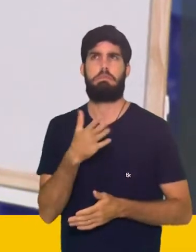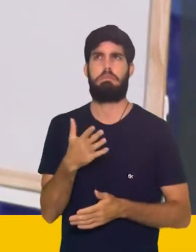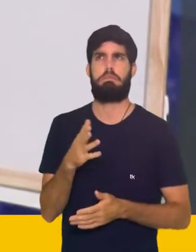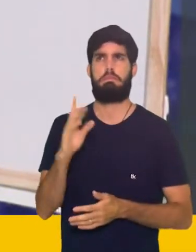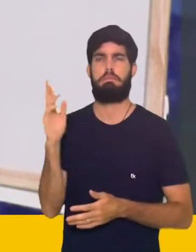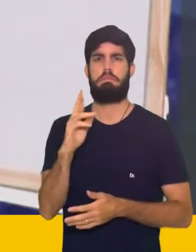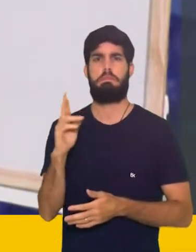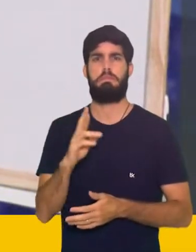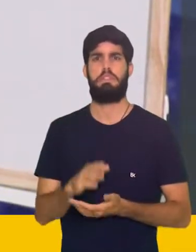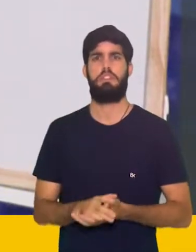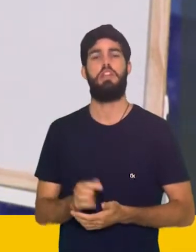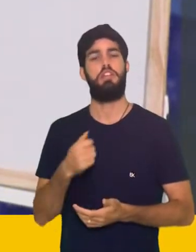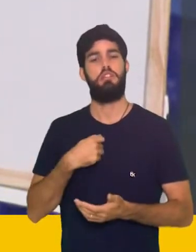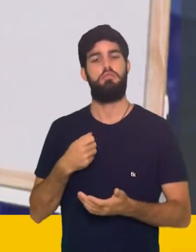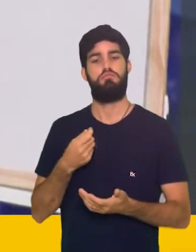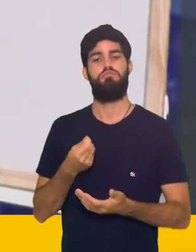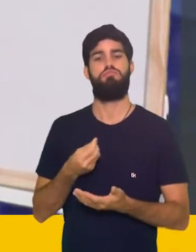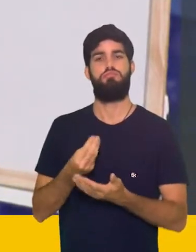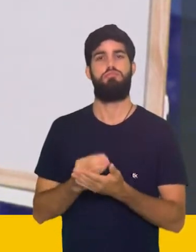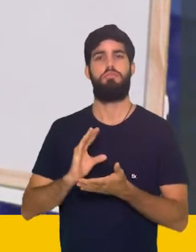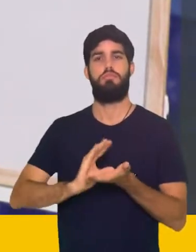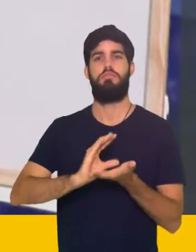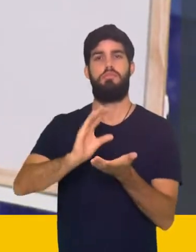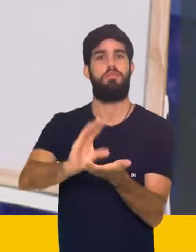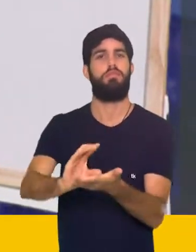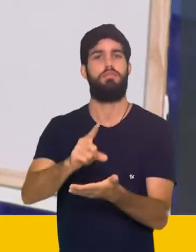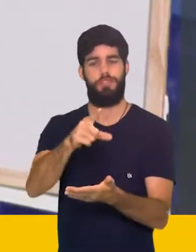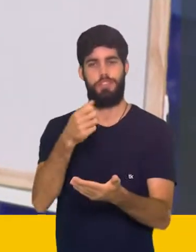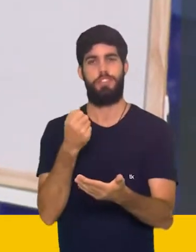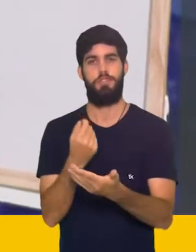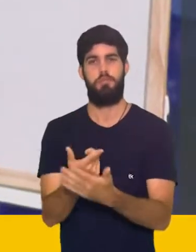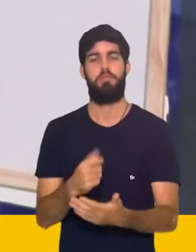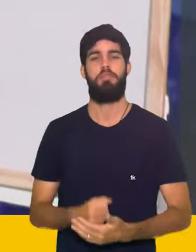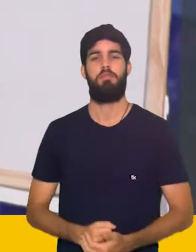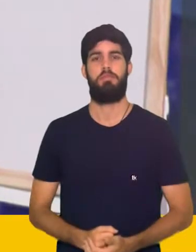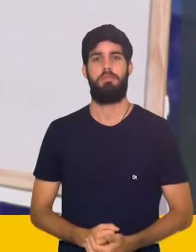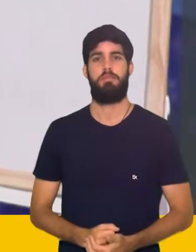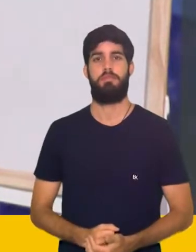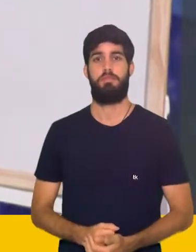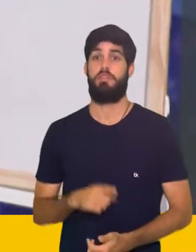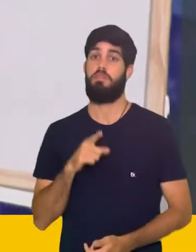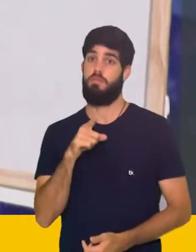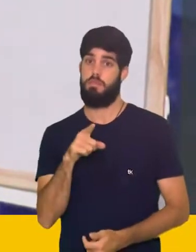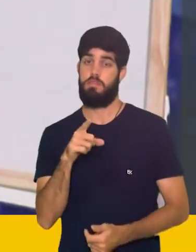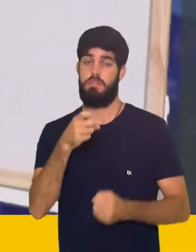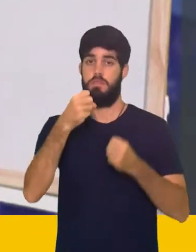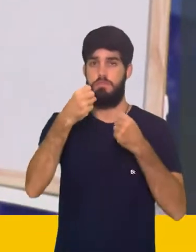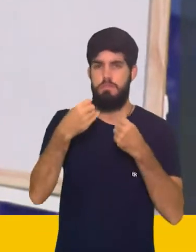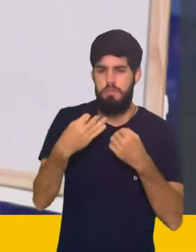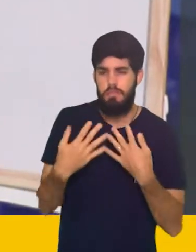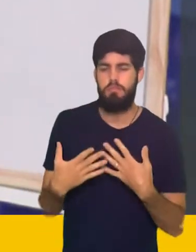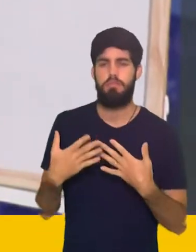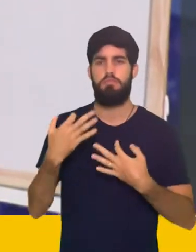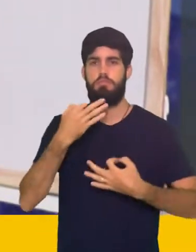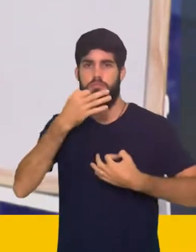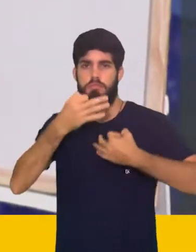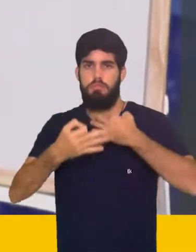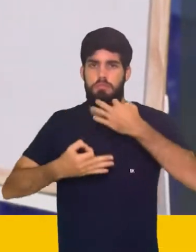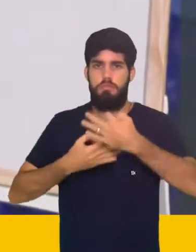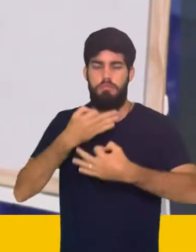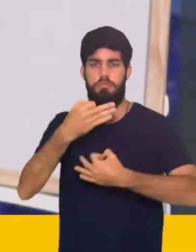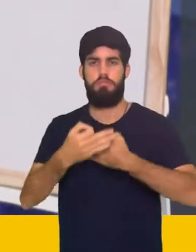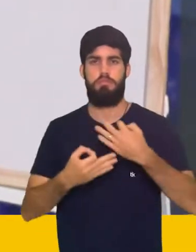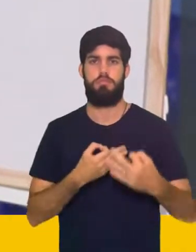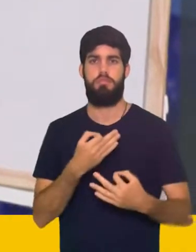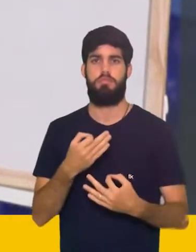X e eu vou te dar o dinheiro para você comprar. Aí você dissertou, porque você tem